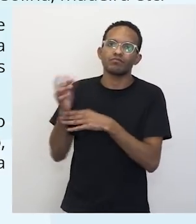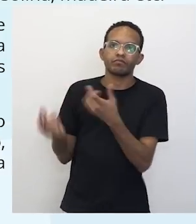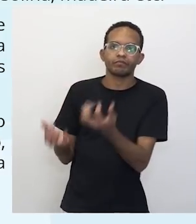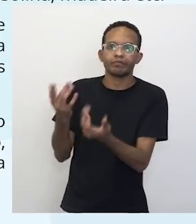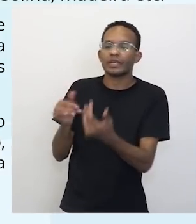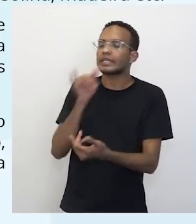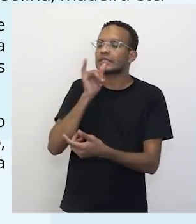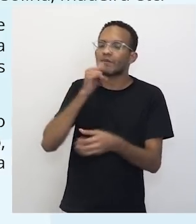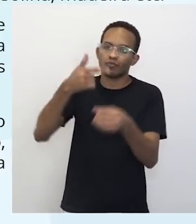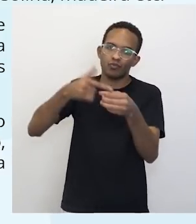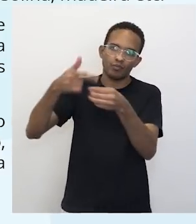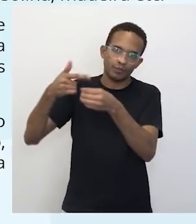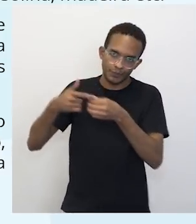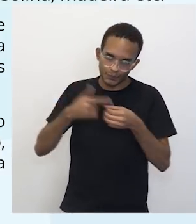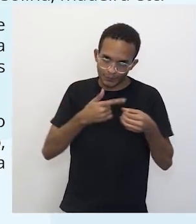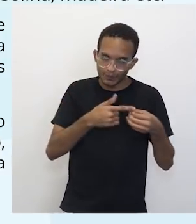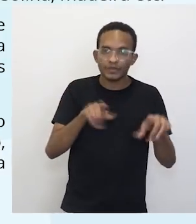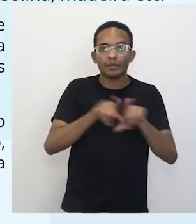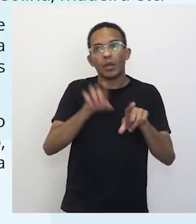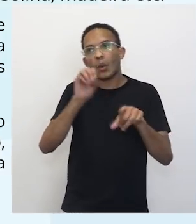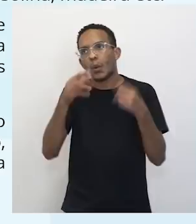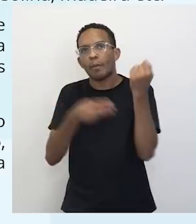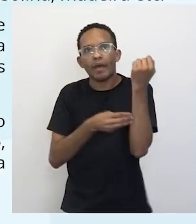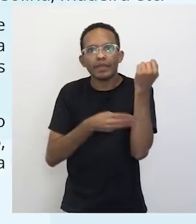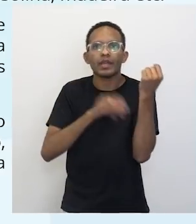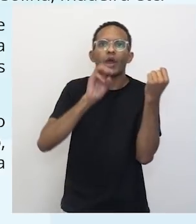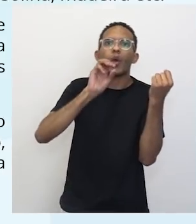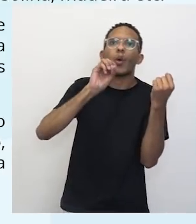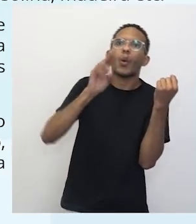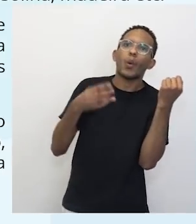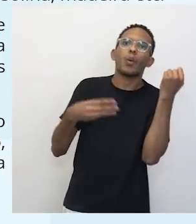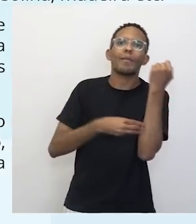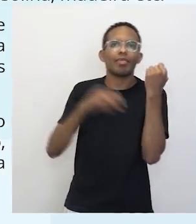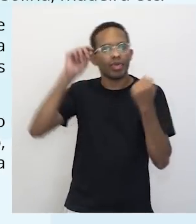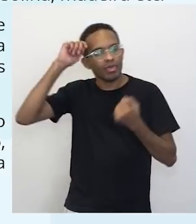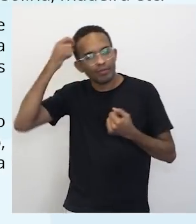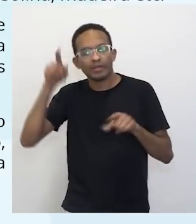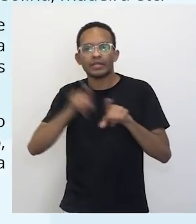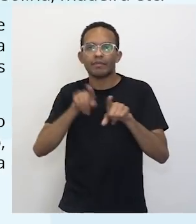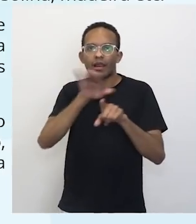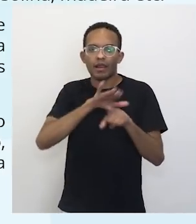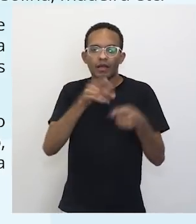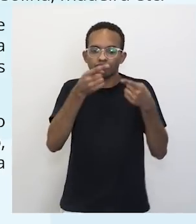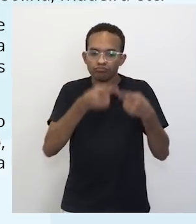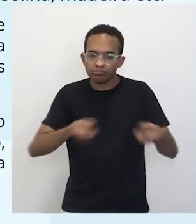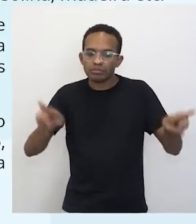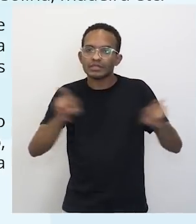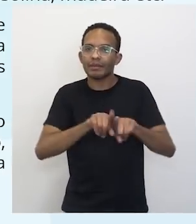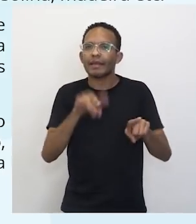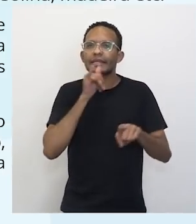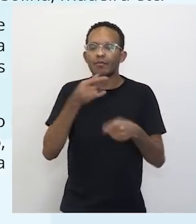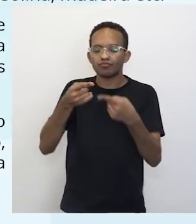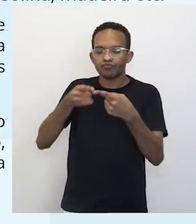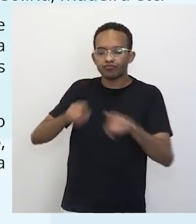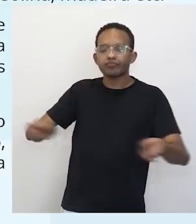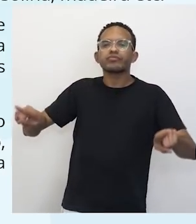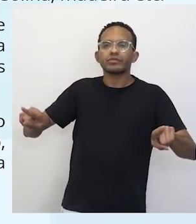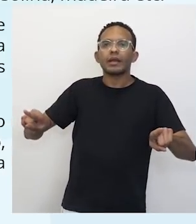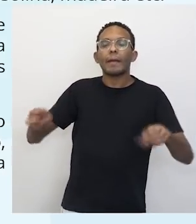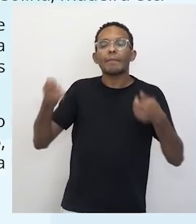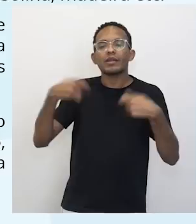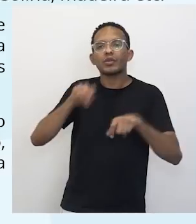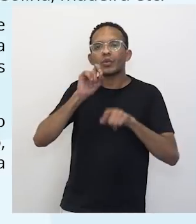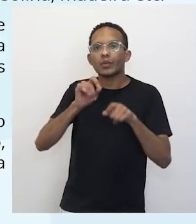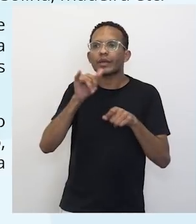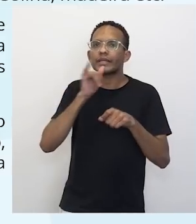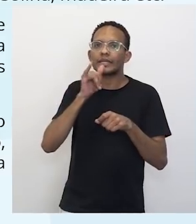Exemplo, a gasolina, ou a madeira, ou o carvão que a gente tem na churrasqueira. Então, para eu fazer o meu churrasco, eu vou precisar